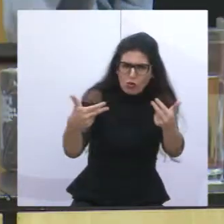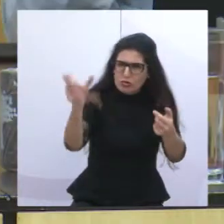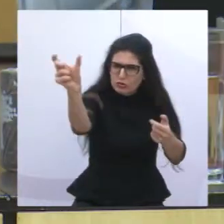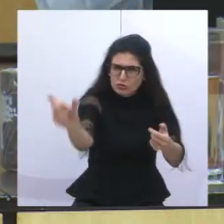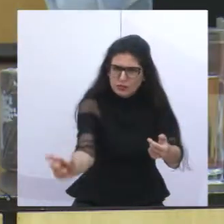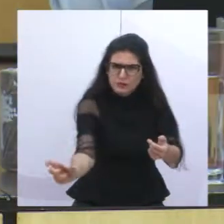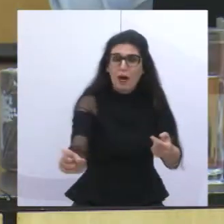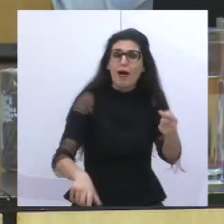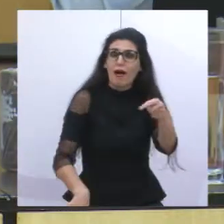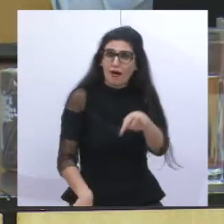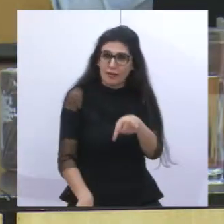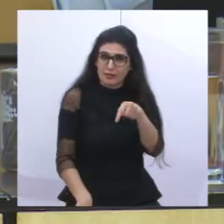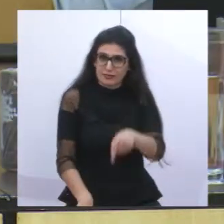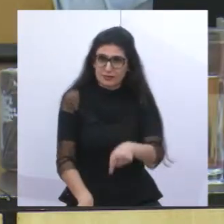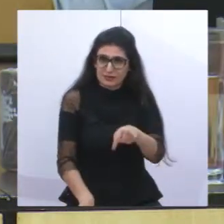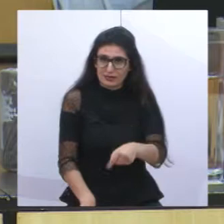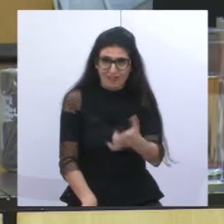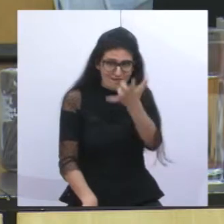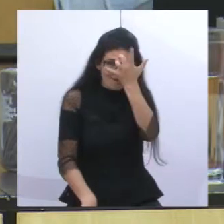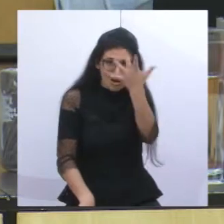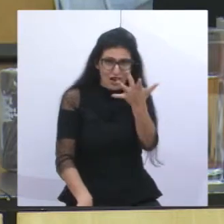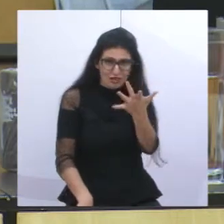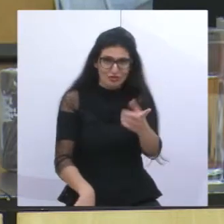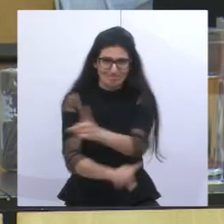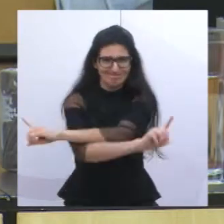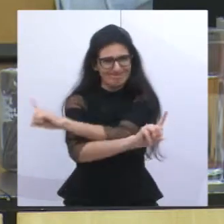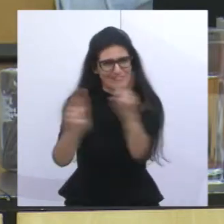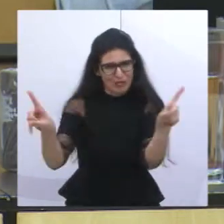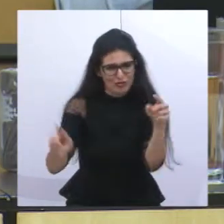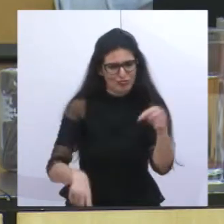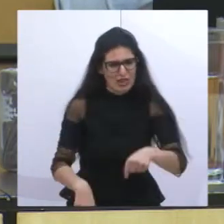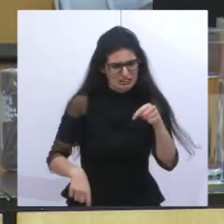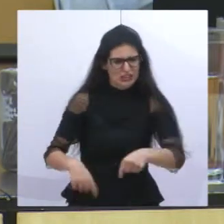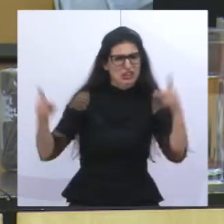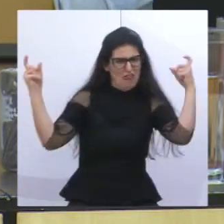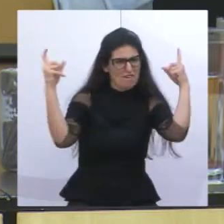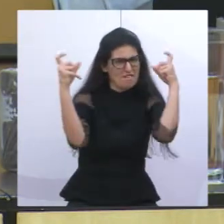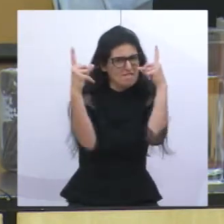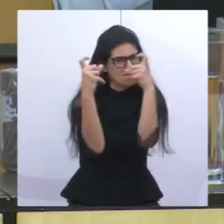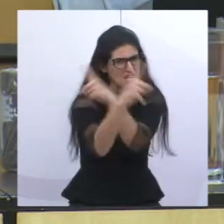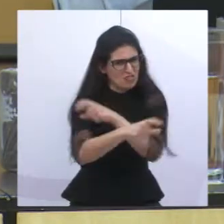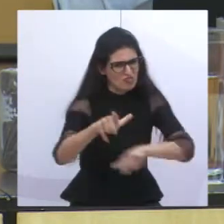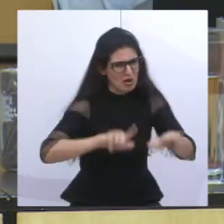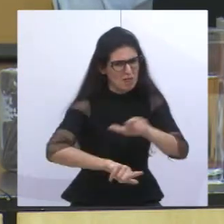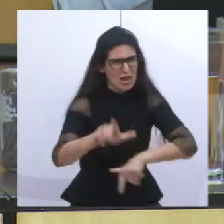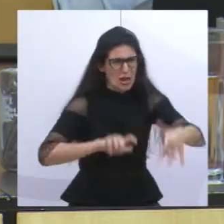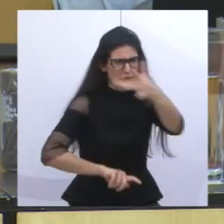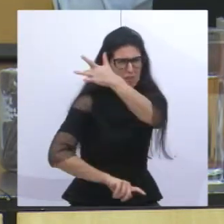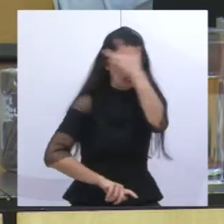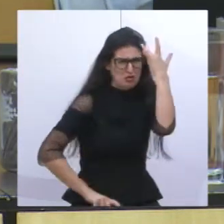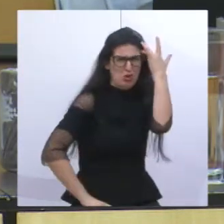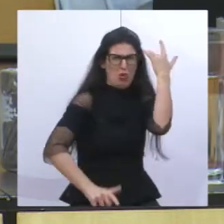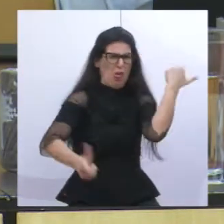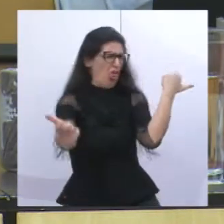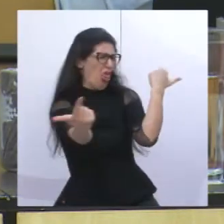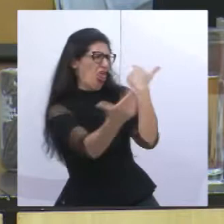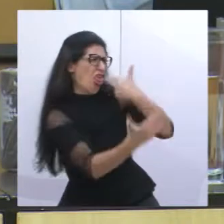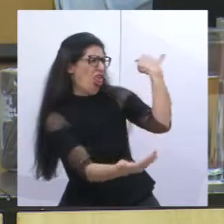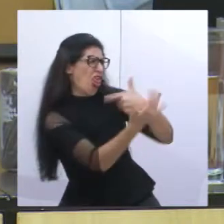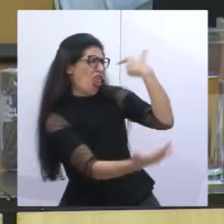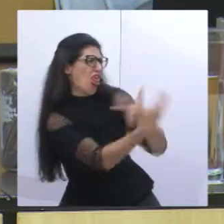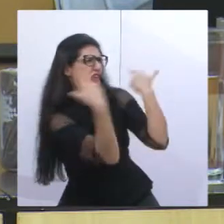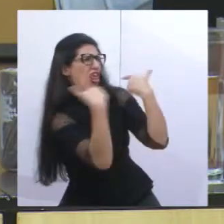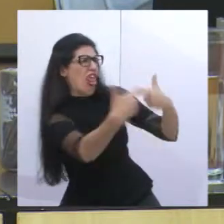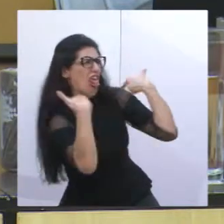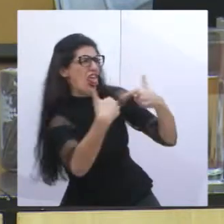Estar aqui não é tão fácil assim. Porque a gente realmente, a gente é julgado, não é? A gente é xingado, não